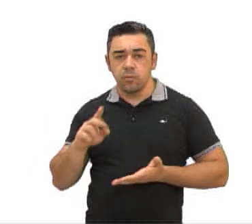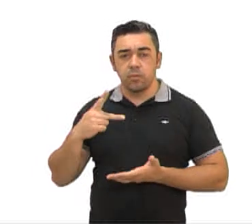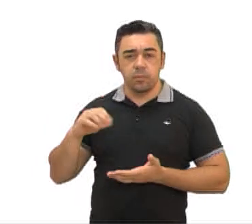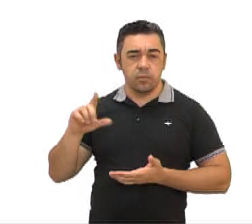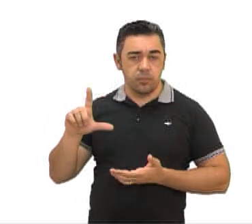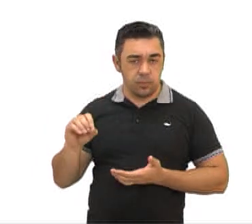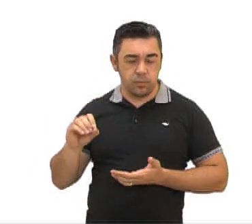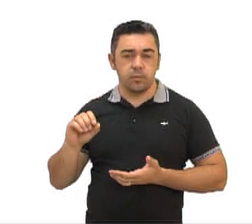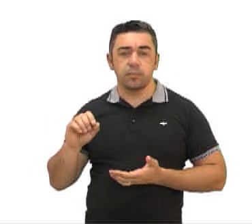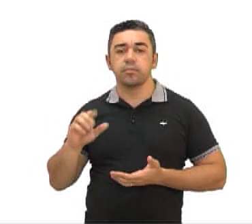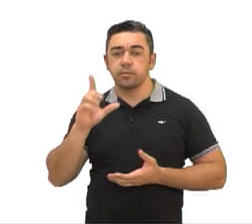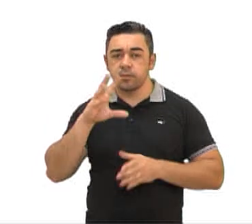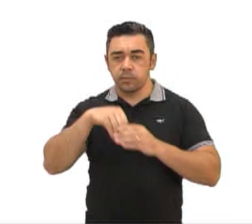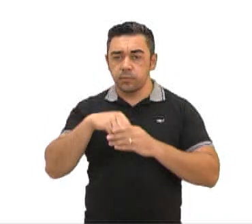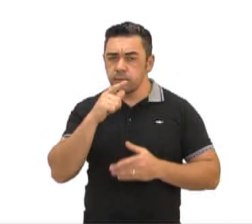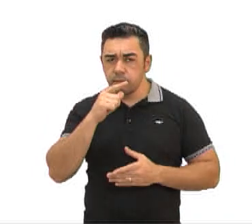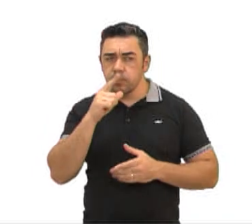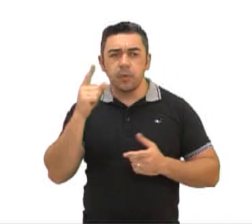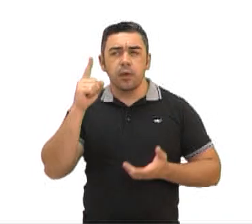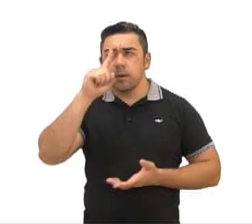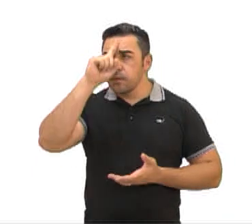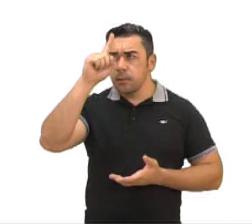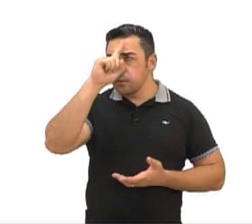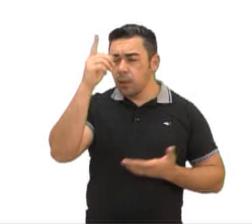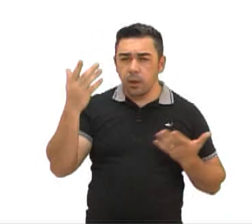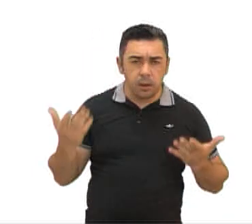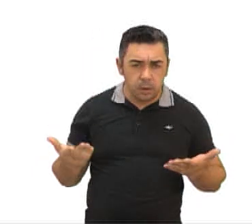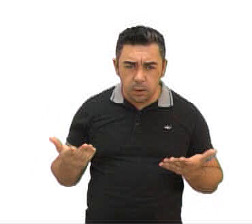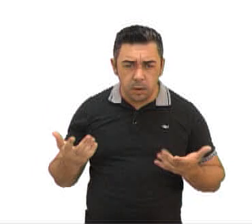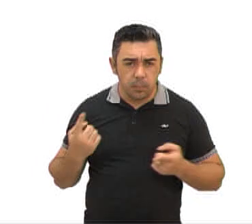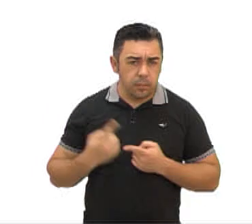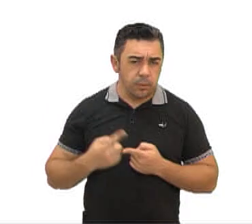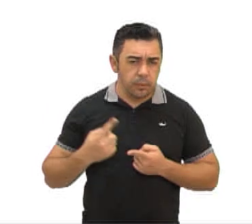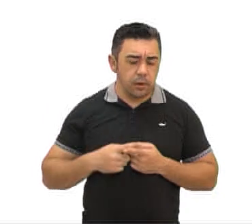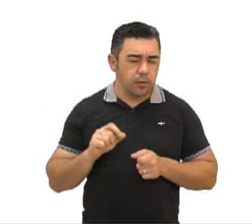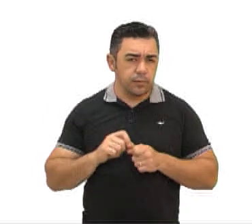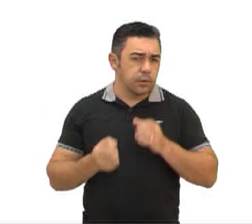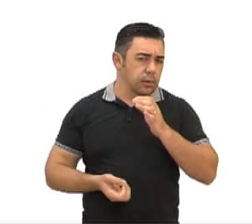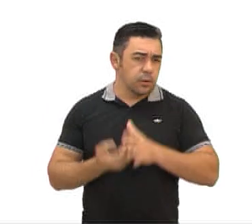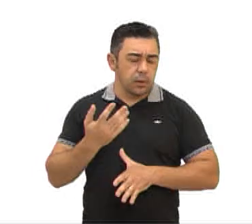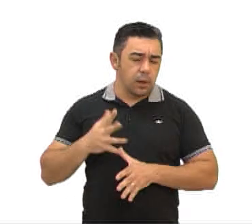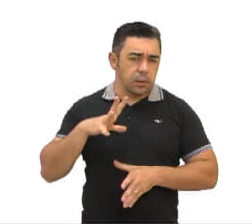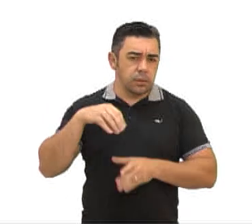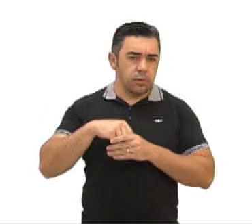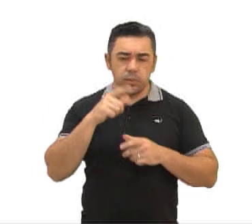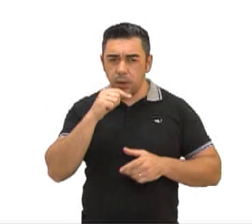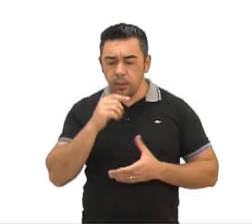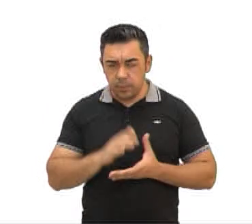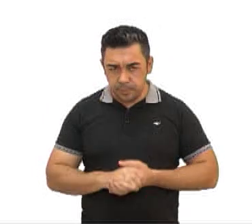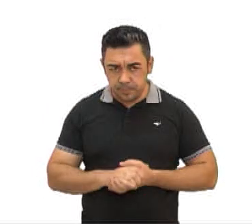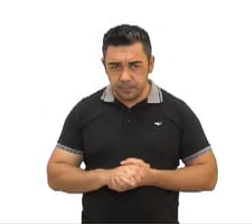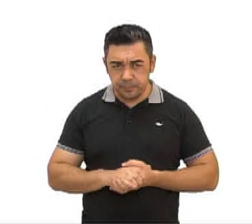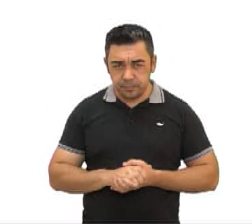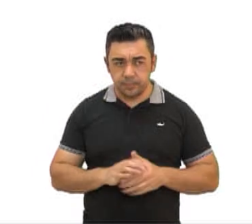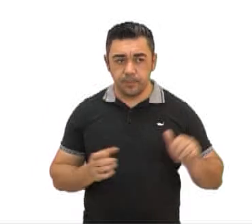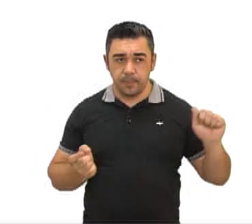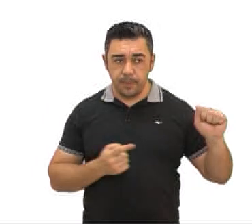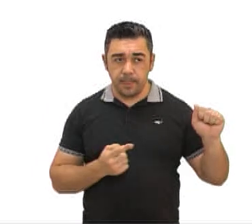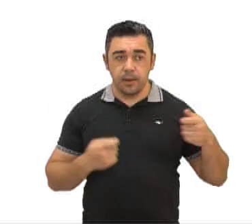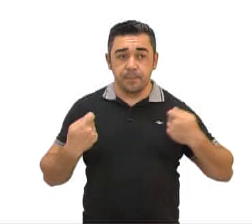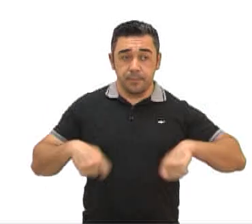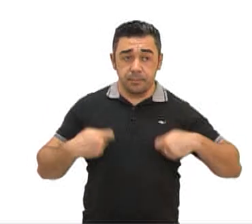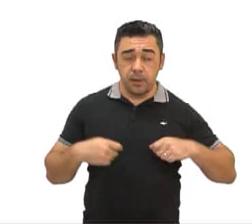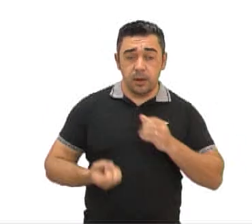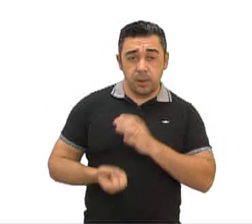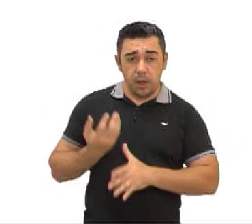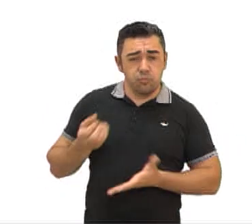onde surgiu essa ideia de criar um esporte na água? Tá? Foi a necessidade